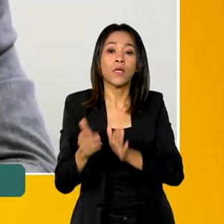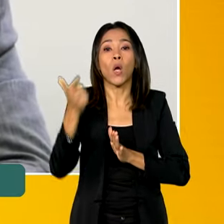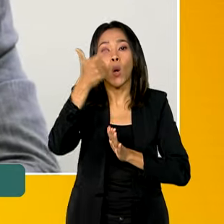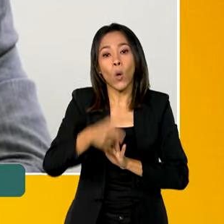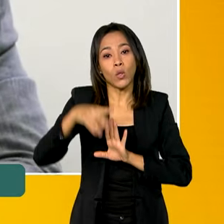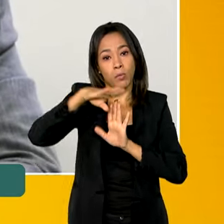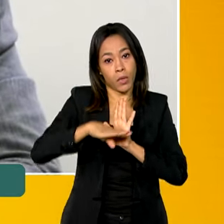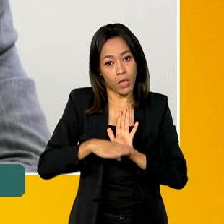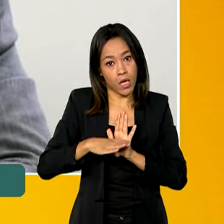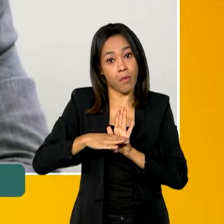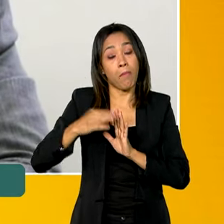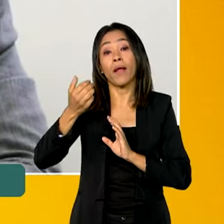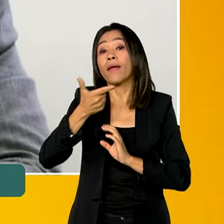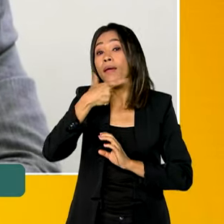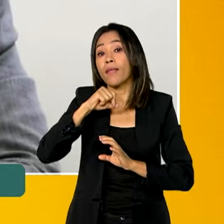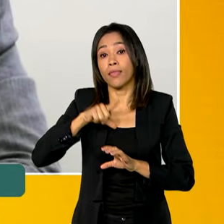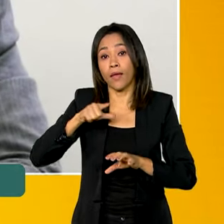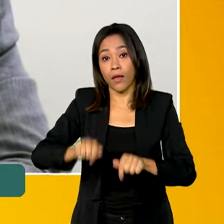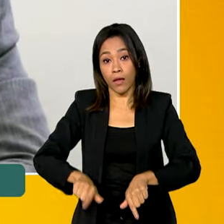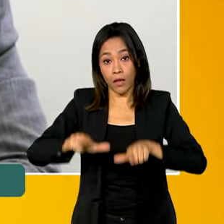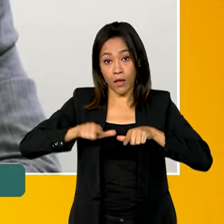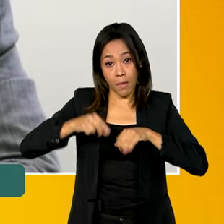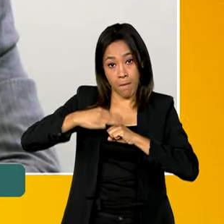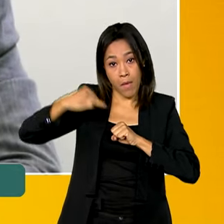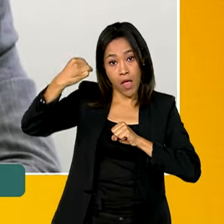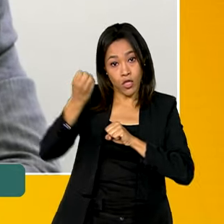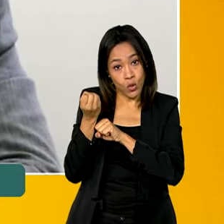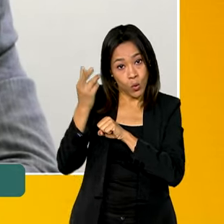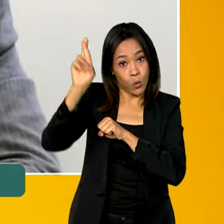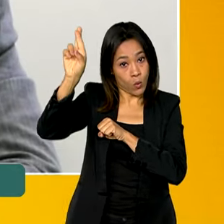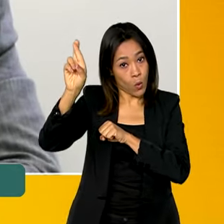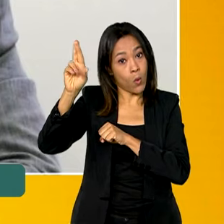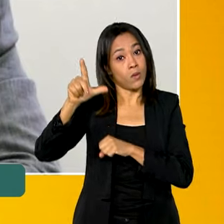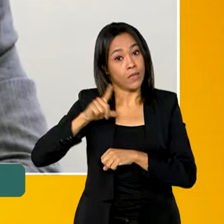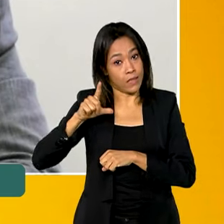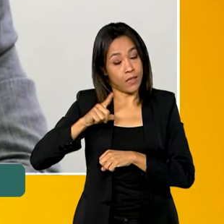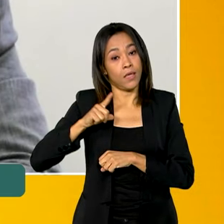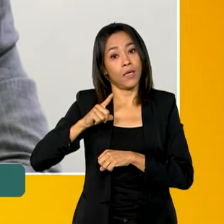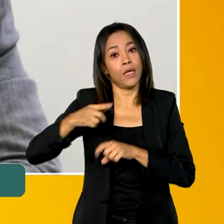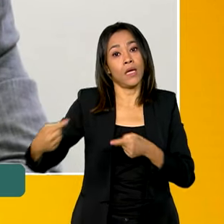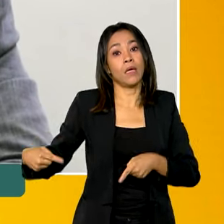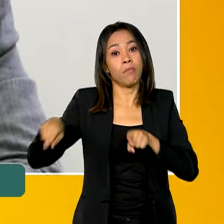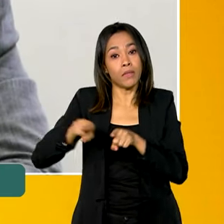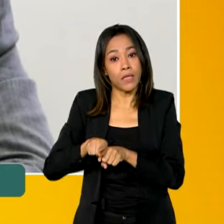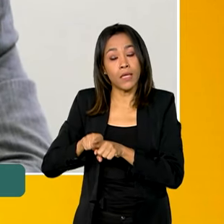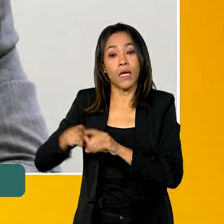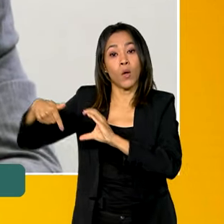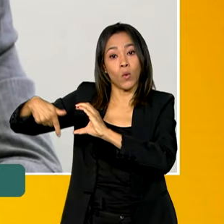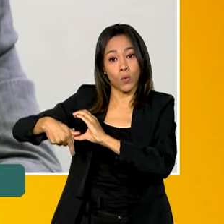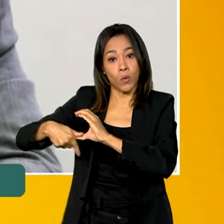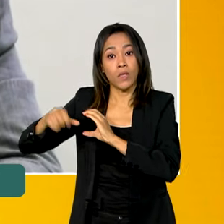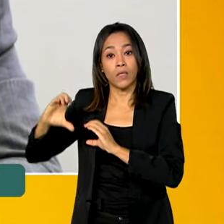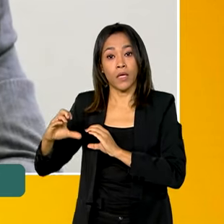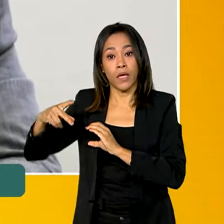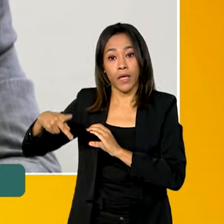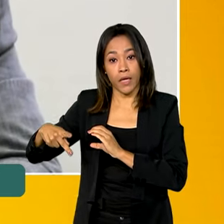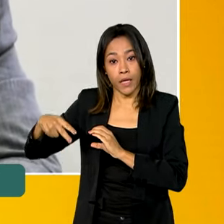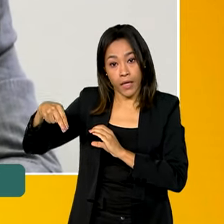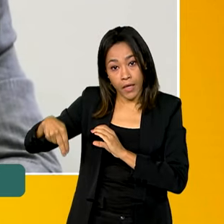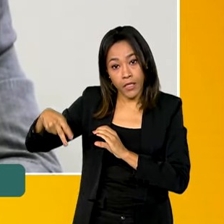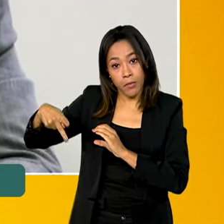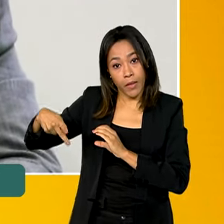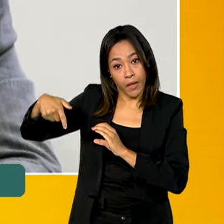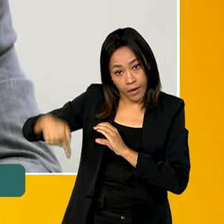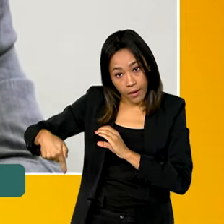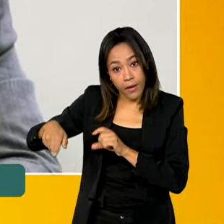a na na na indústria né programa R em parceria com CNPQ a gente tem o mestrado acadêmico para